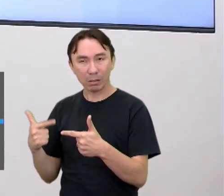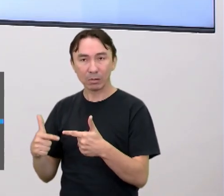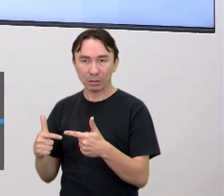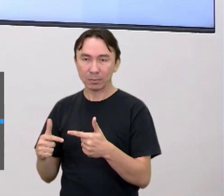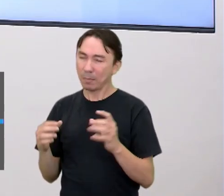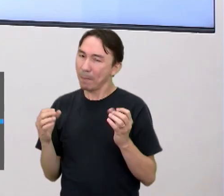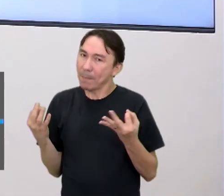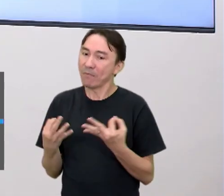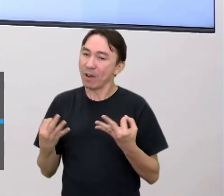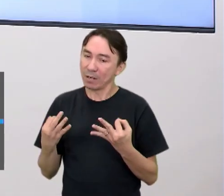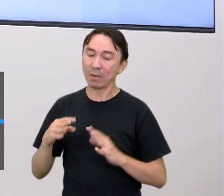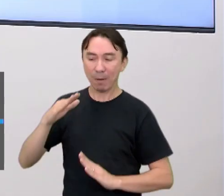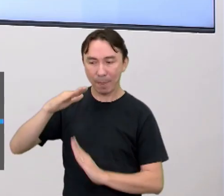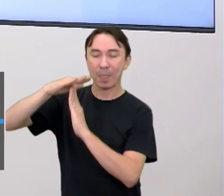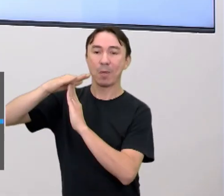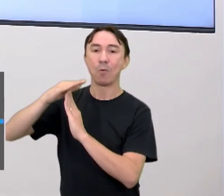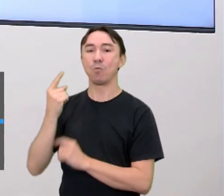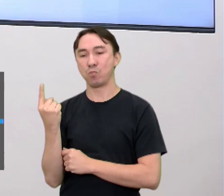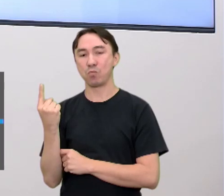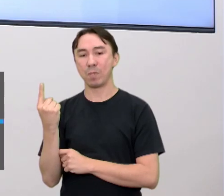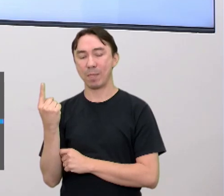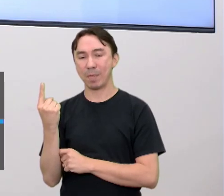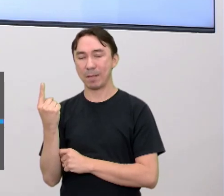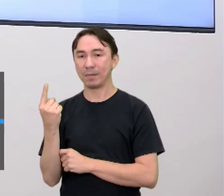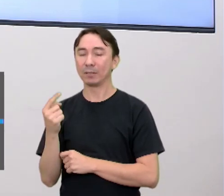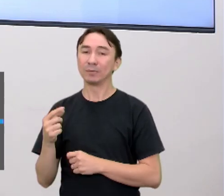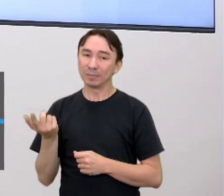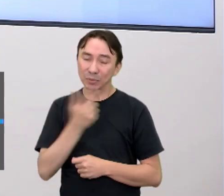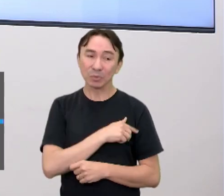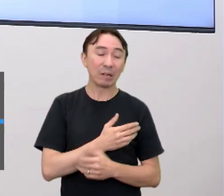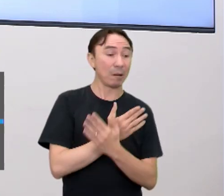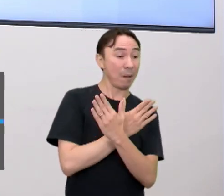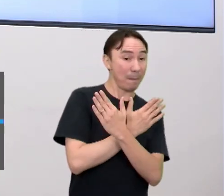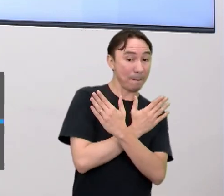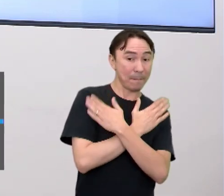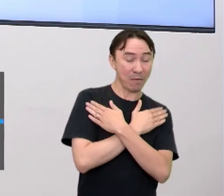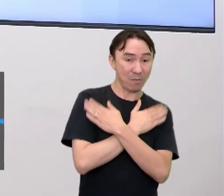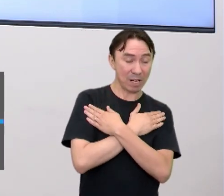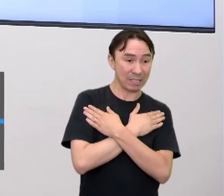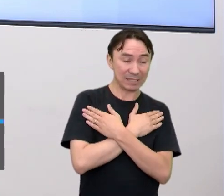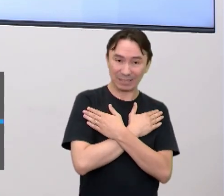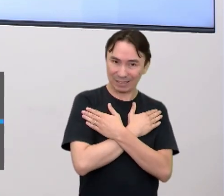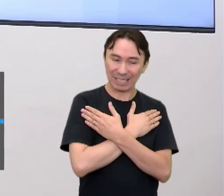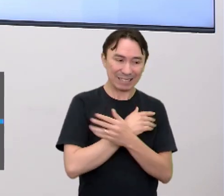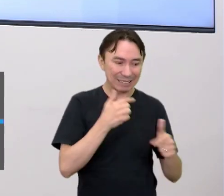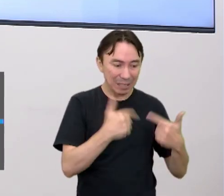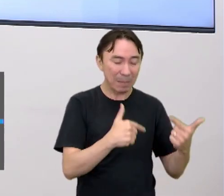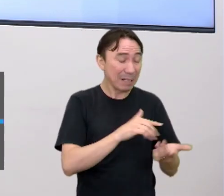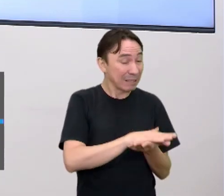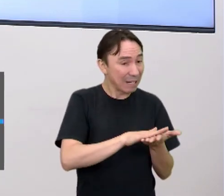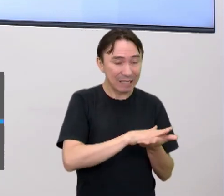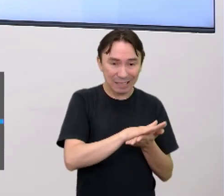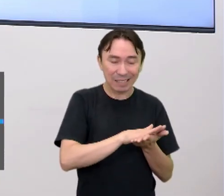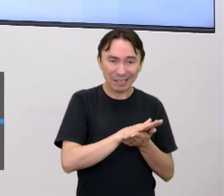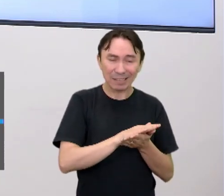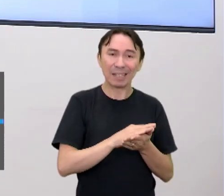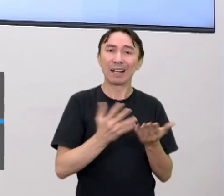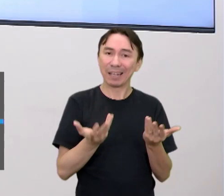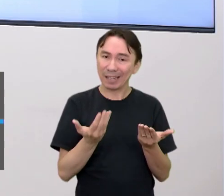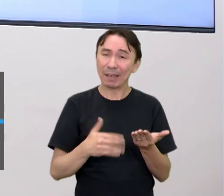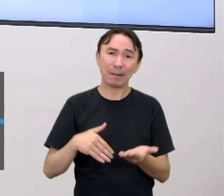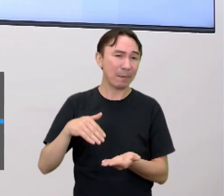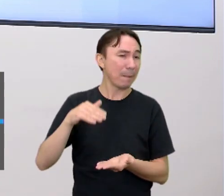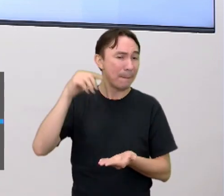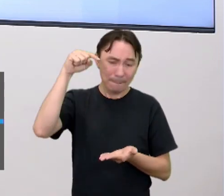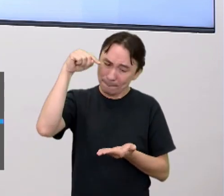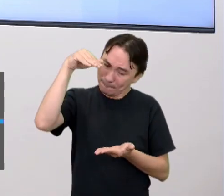100%. Pessoas sem ocupação, o ideal que acontece é o contrário, que ela diminua até chegar no zero, ou seja,